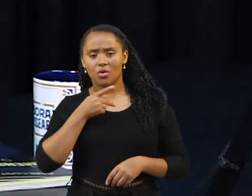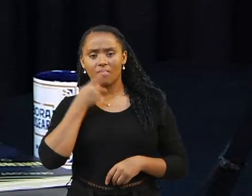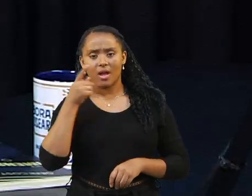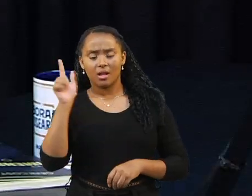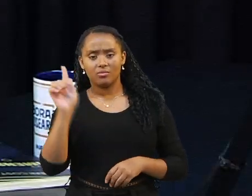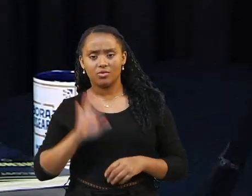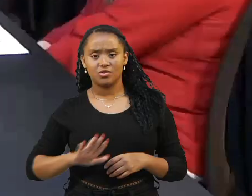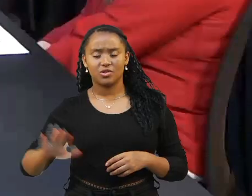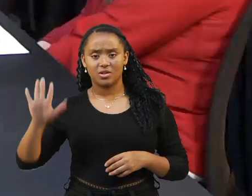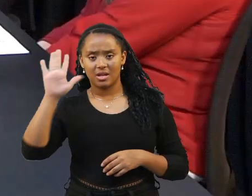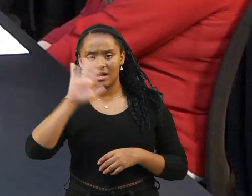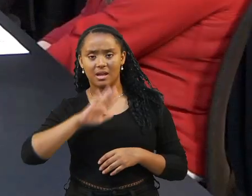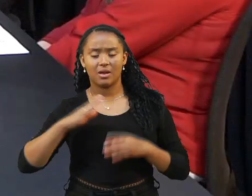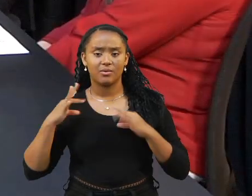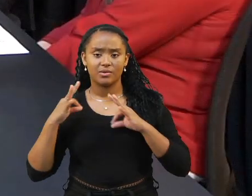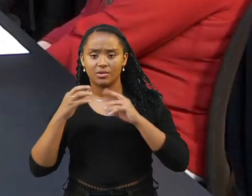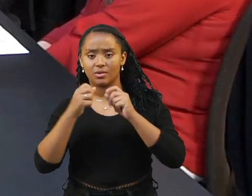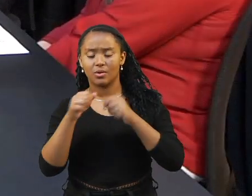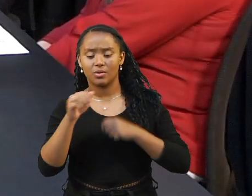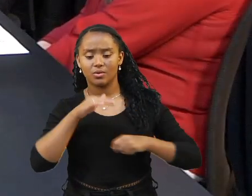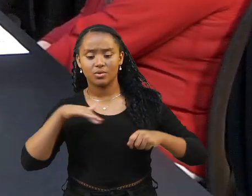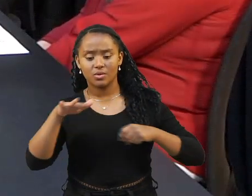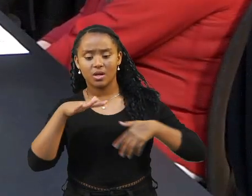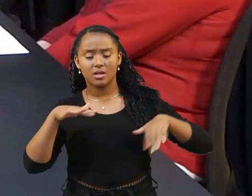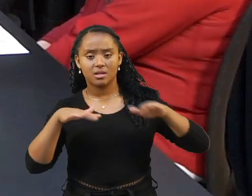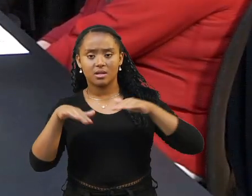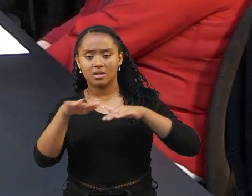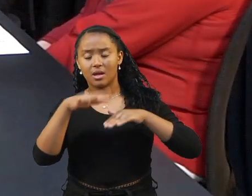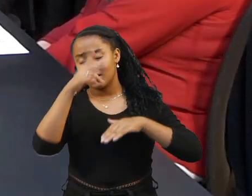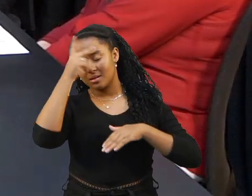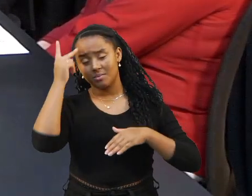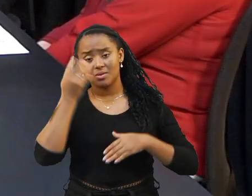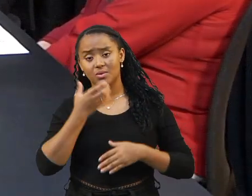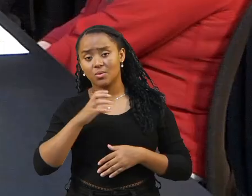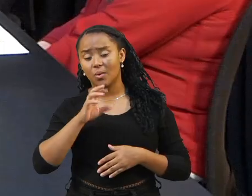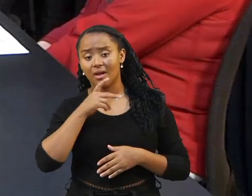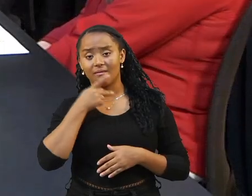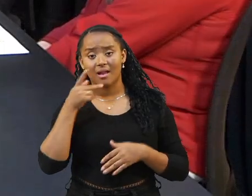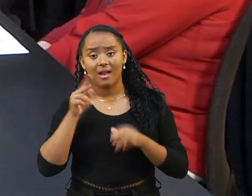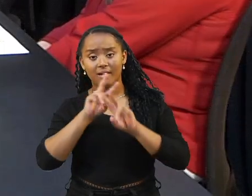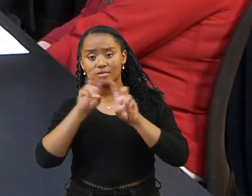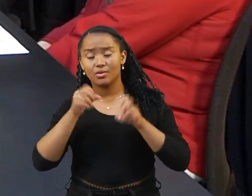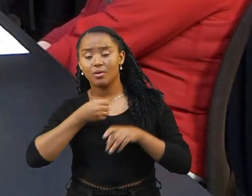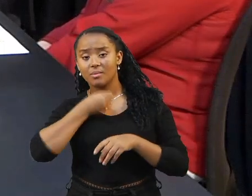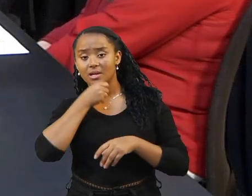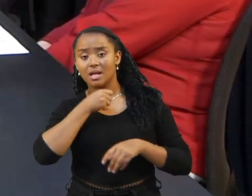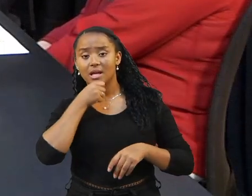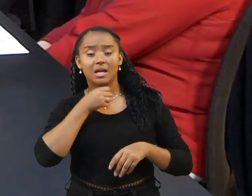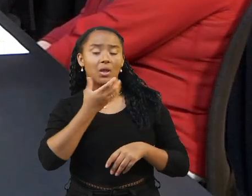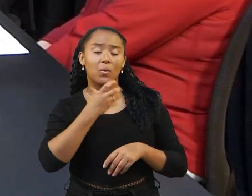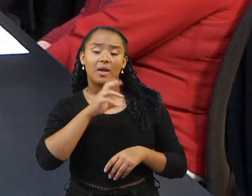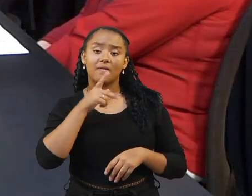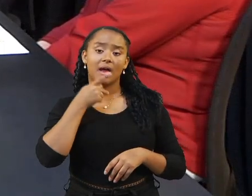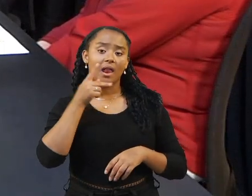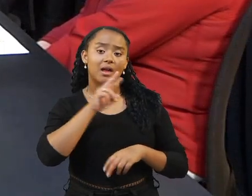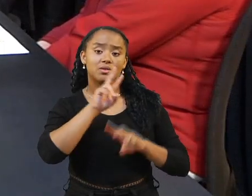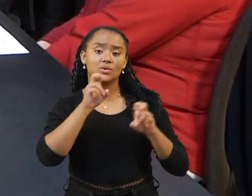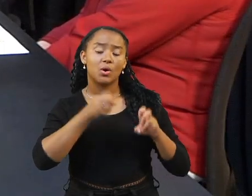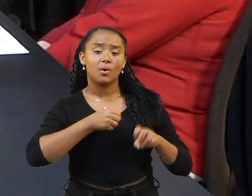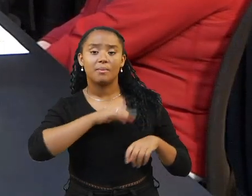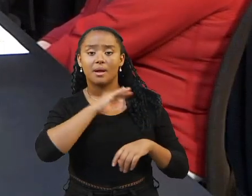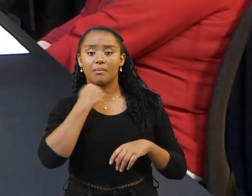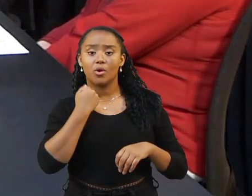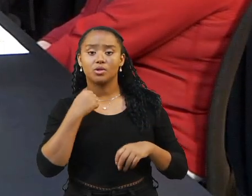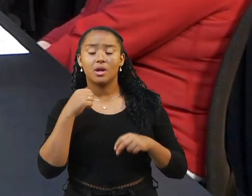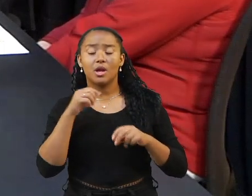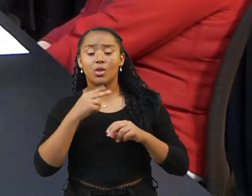geral, falo geral mesmo, de todos os setores, ninguém quer falar nem da velhice nem da morte. Duas coisas que